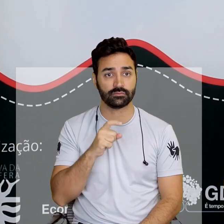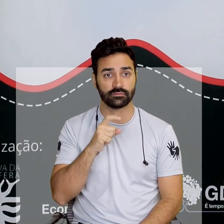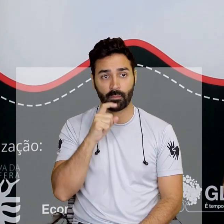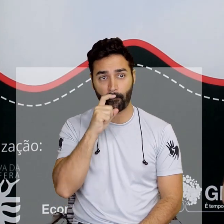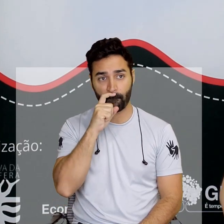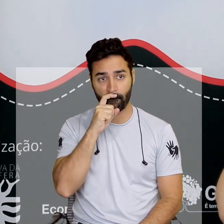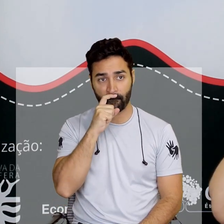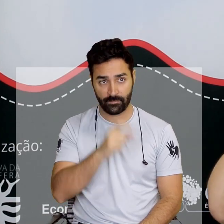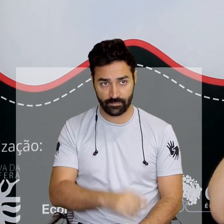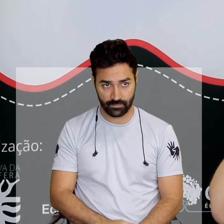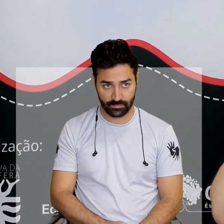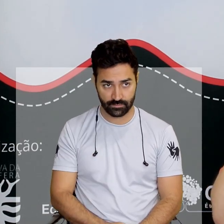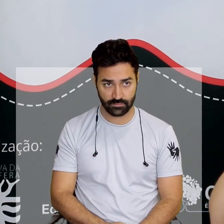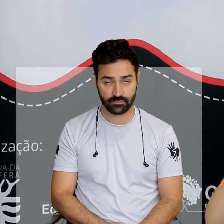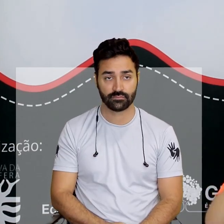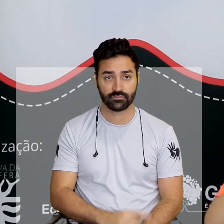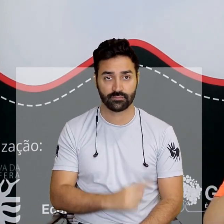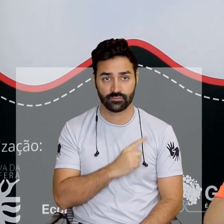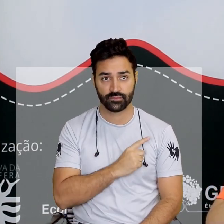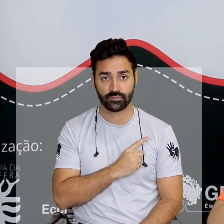com o dedo papai,